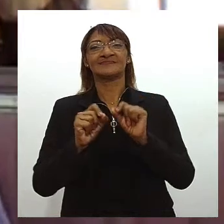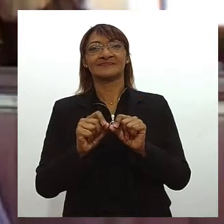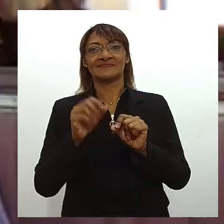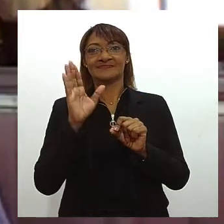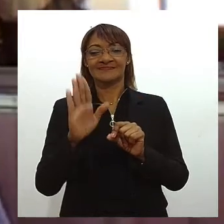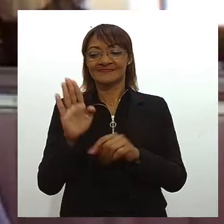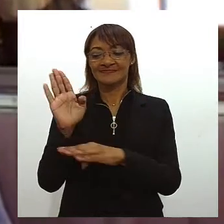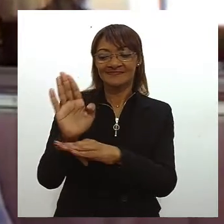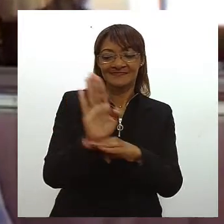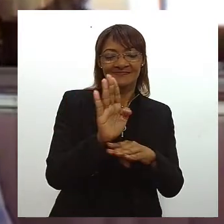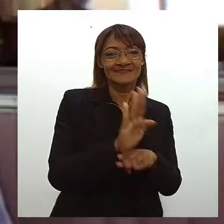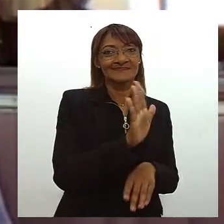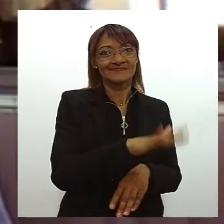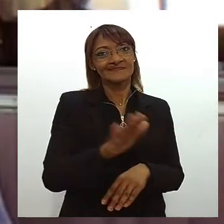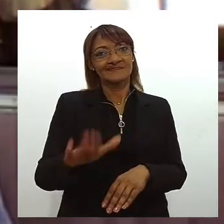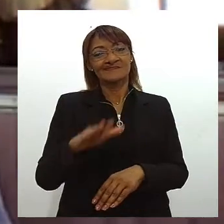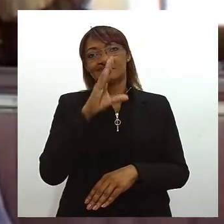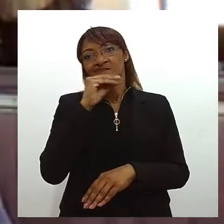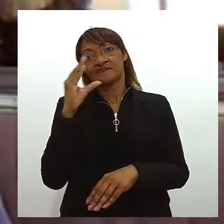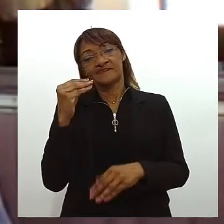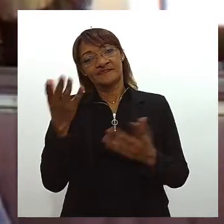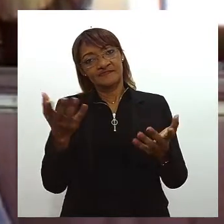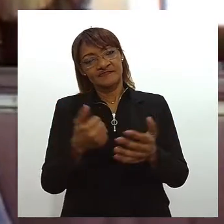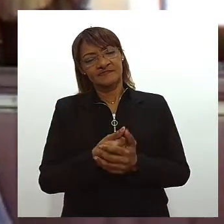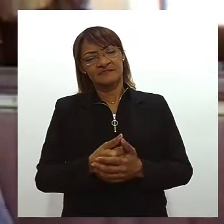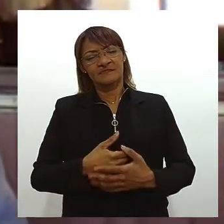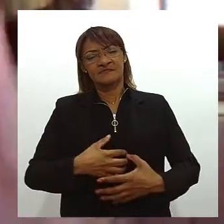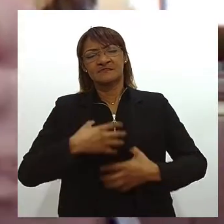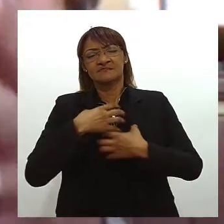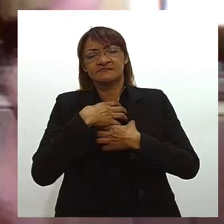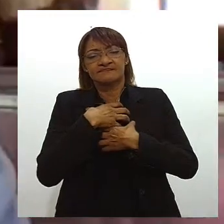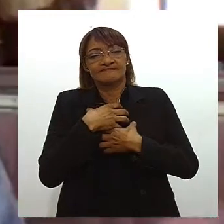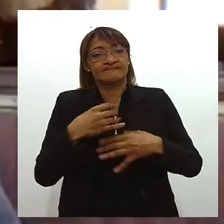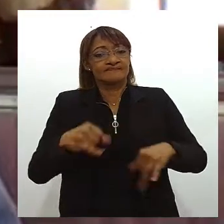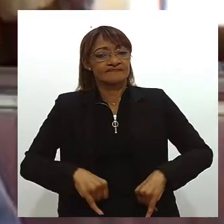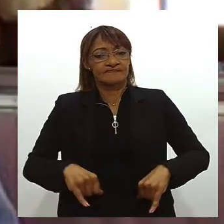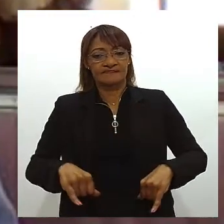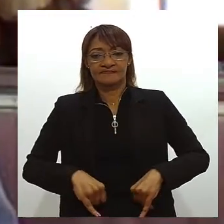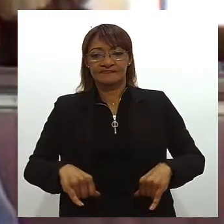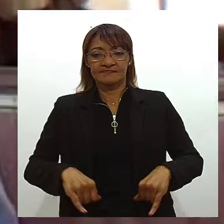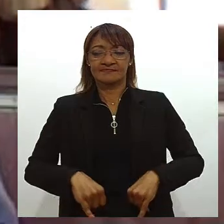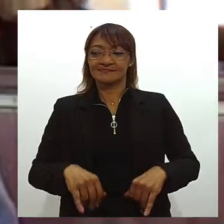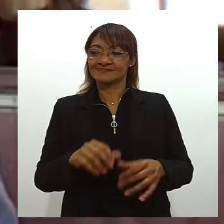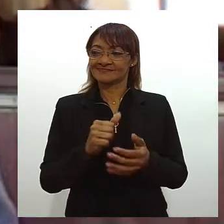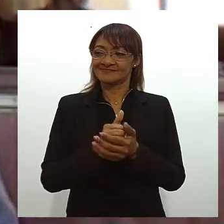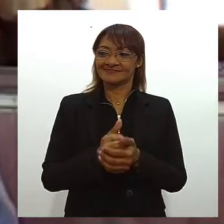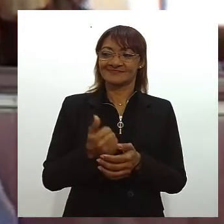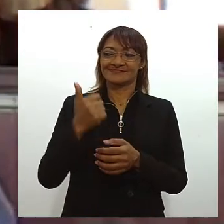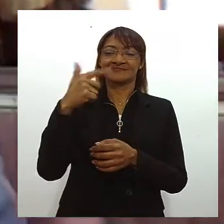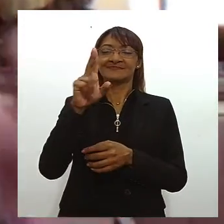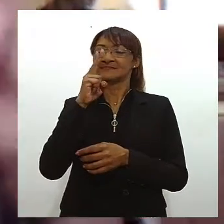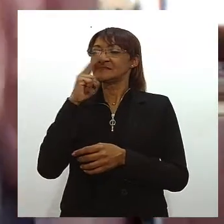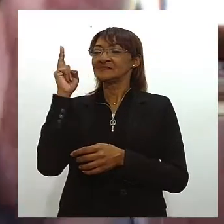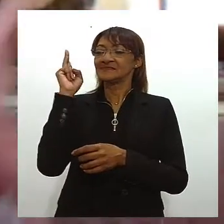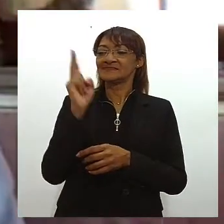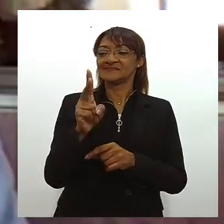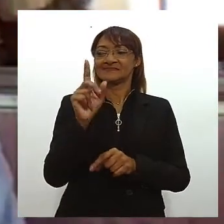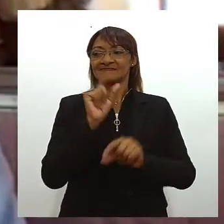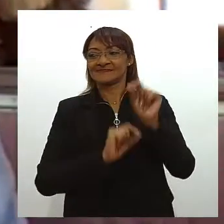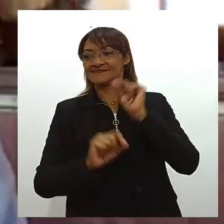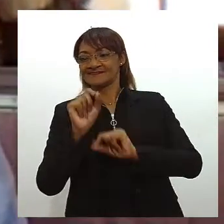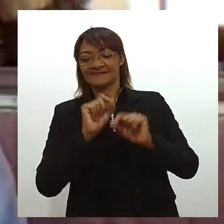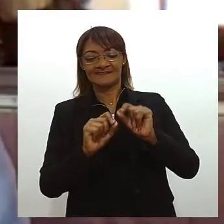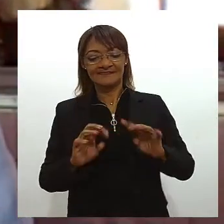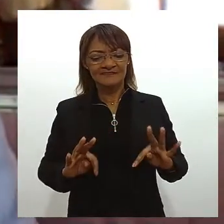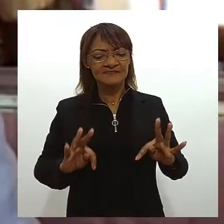essas crianças e adolescentes que foram sacrificadas. Um outro fator muito forte é que todo esse